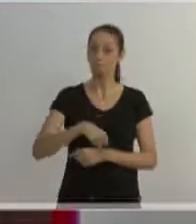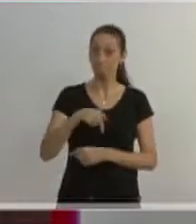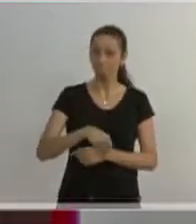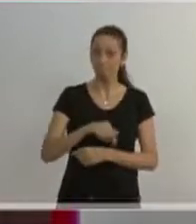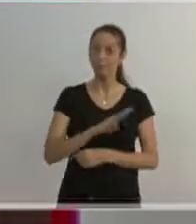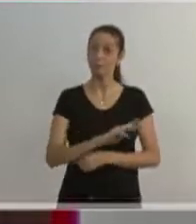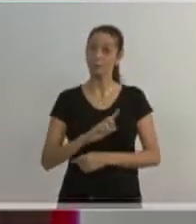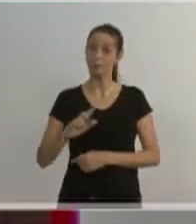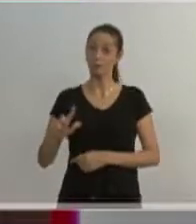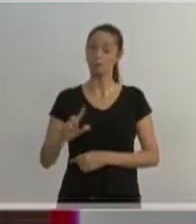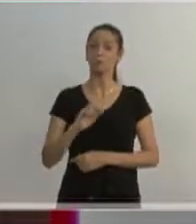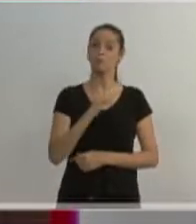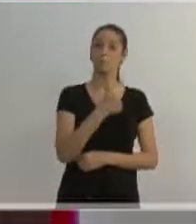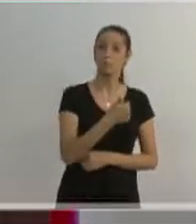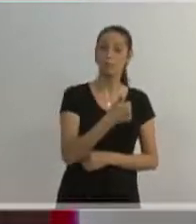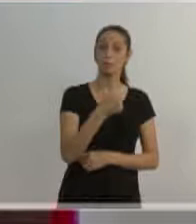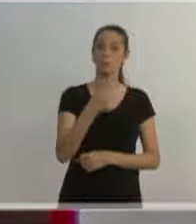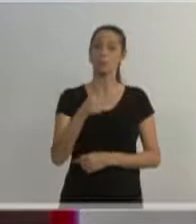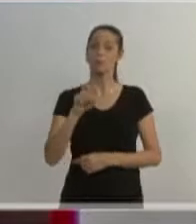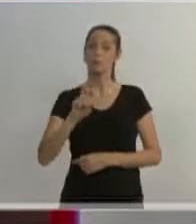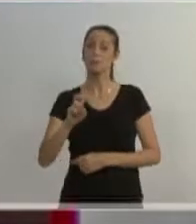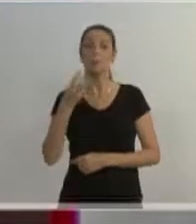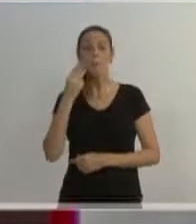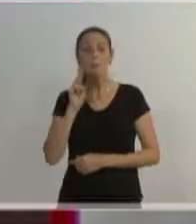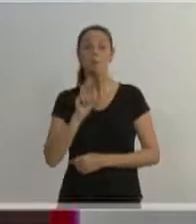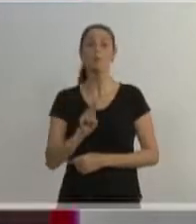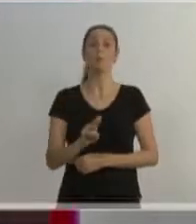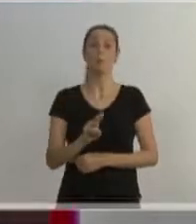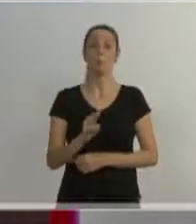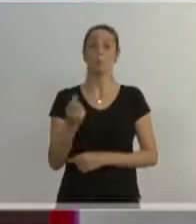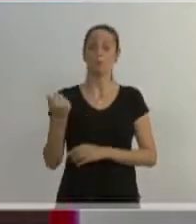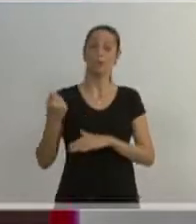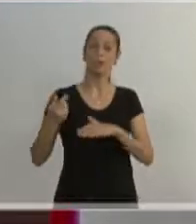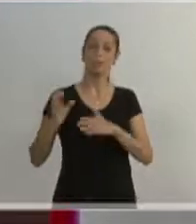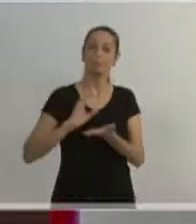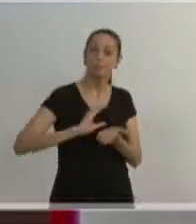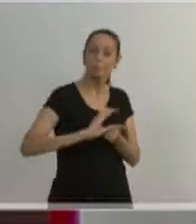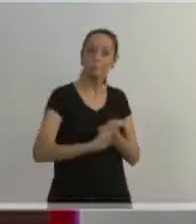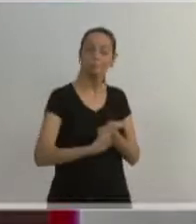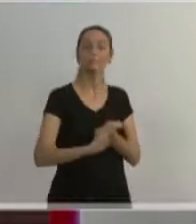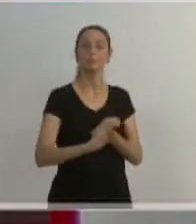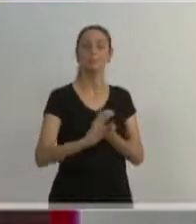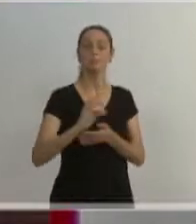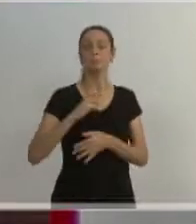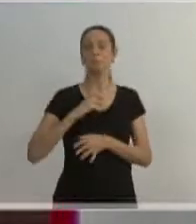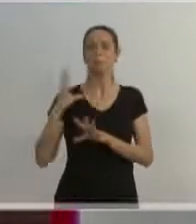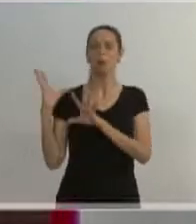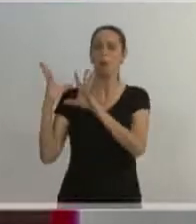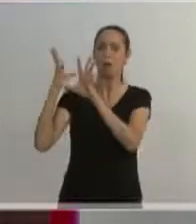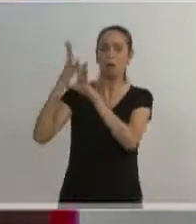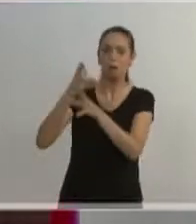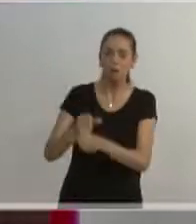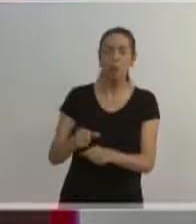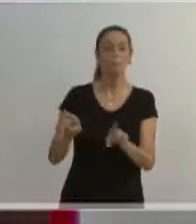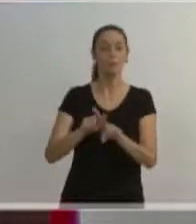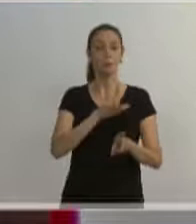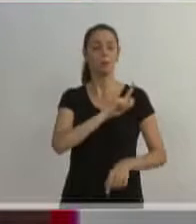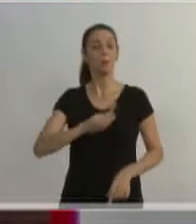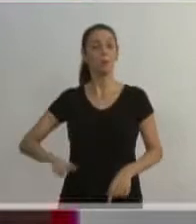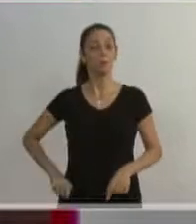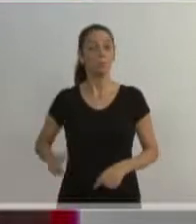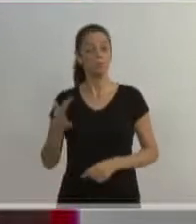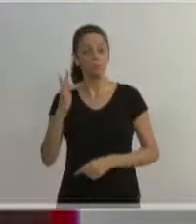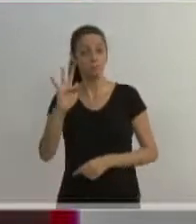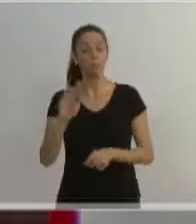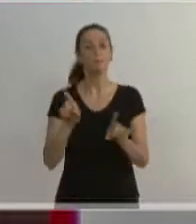são 175 milhões que vieram das mais diversas fontes de recurso inclusive do governo federal do